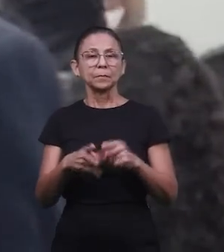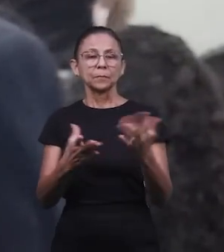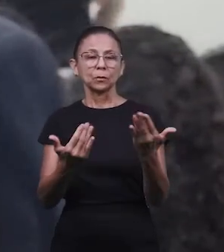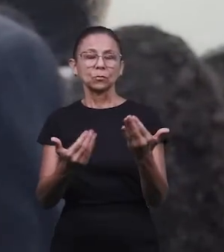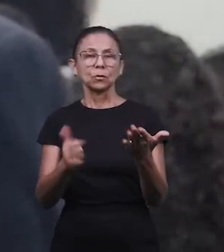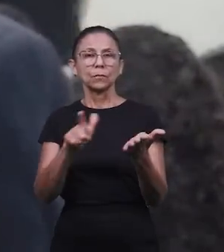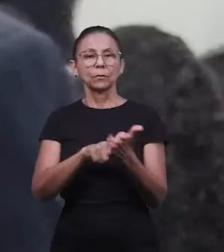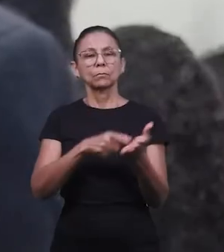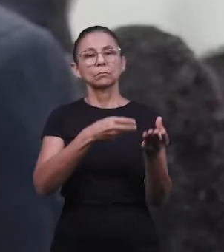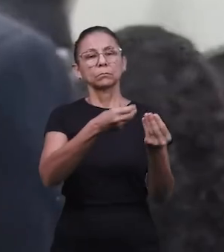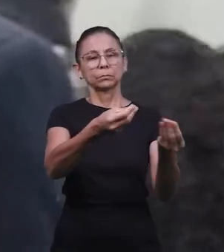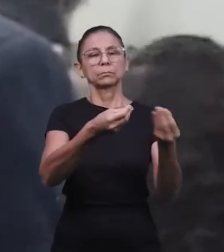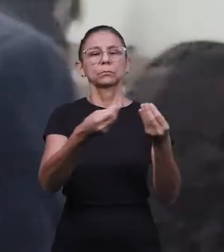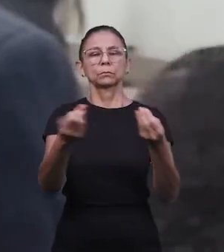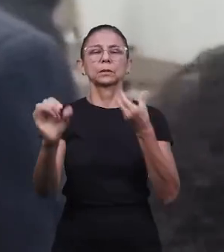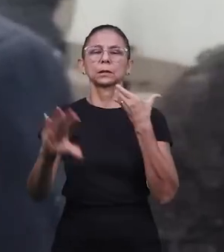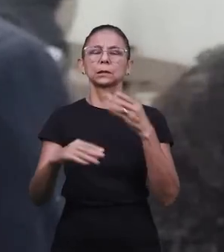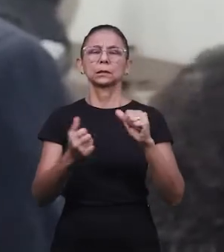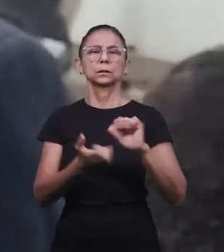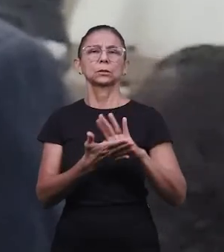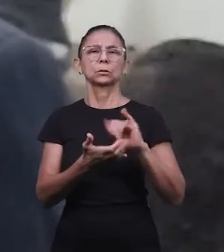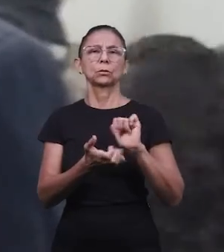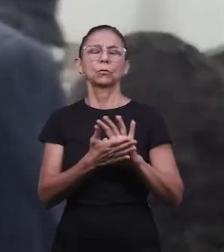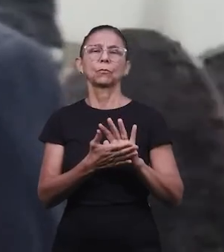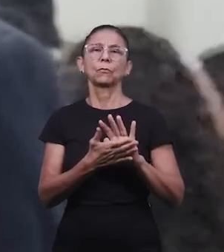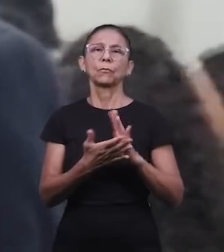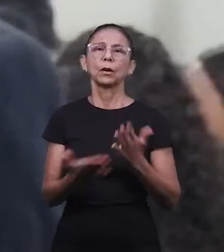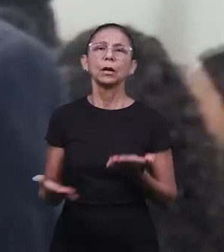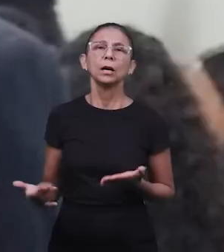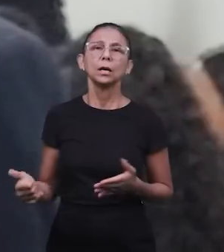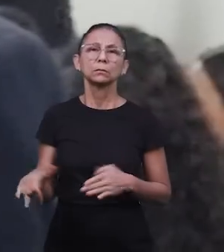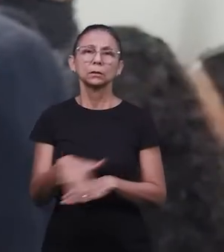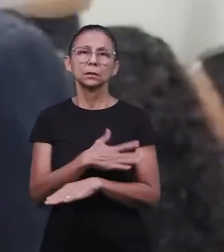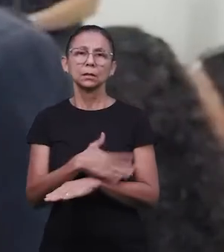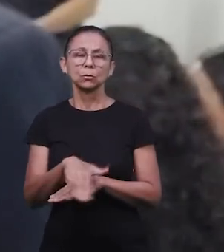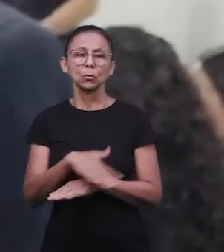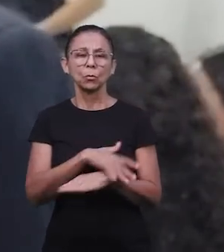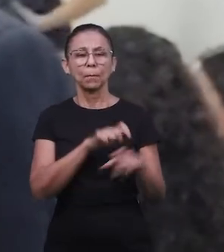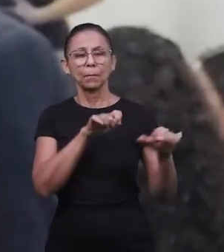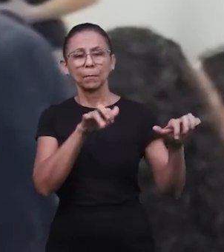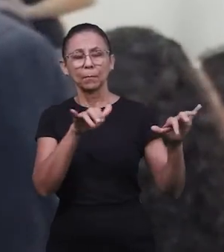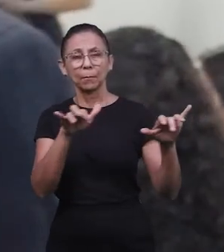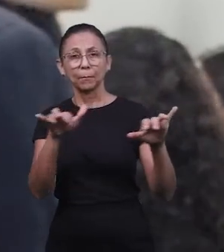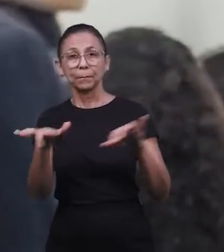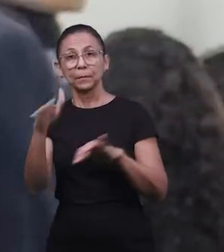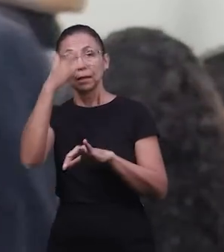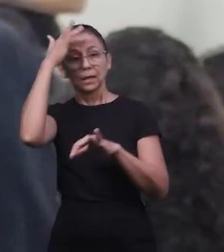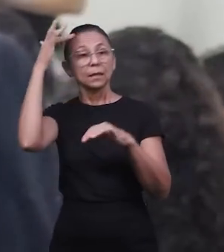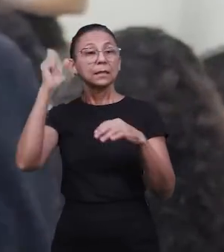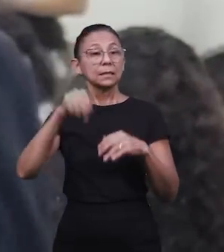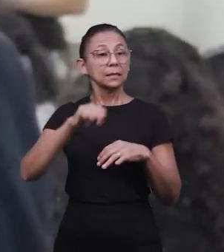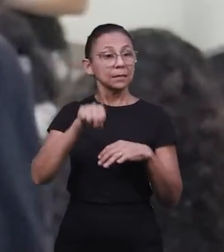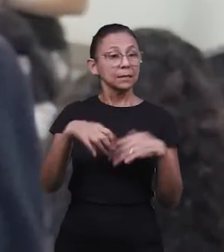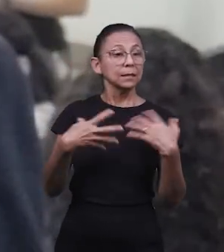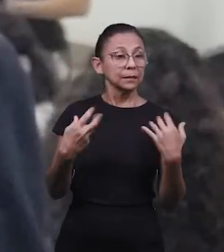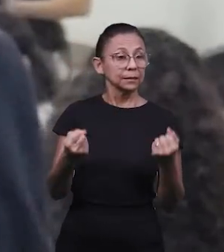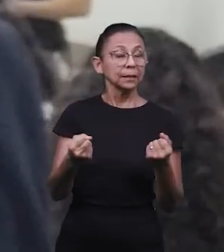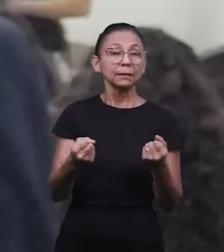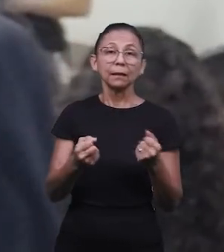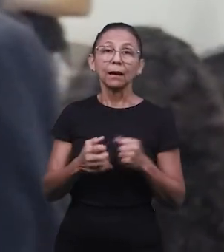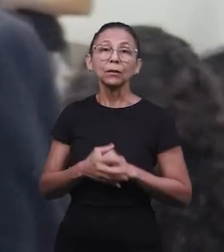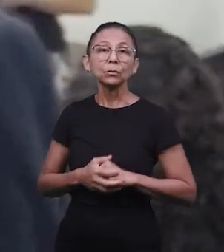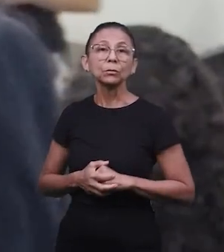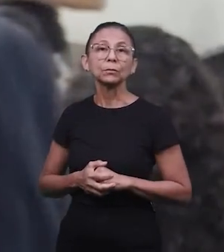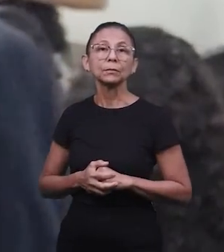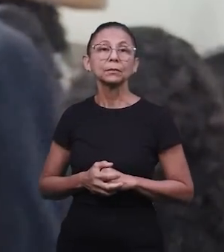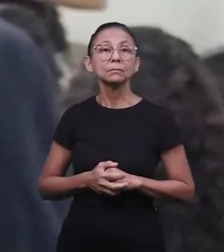as cantadas, os jovens cantando, louvores, entregando os convites, muitas portas se abriram, as pessoas aceitaram os convites,